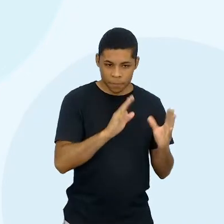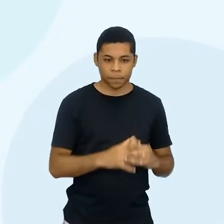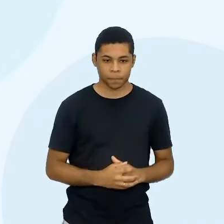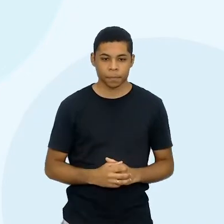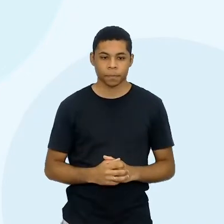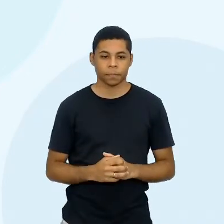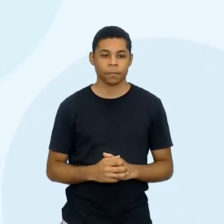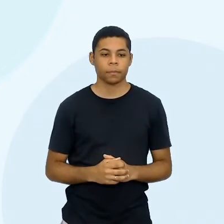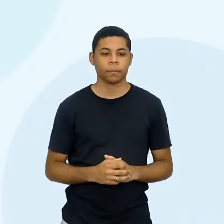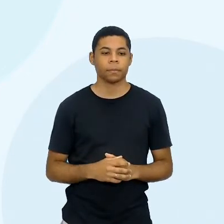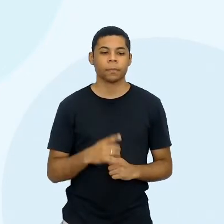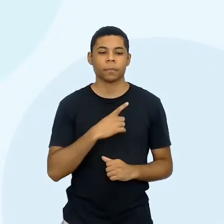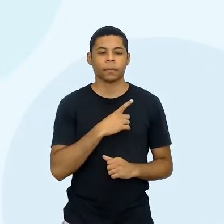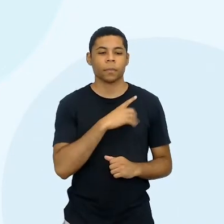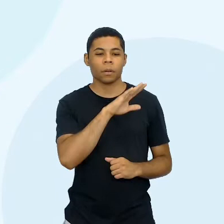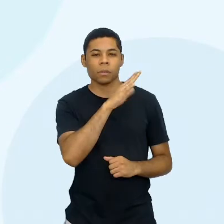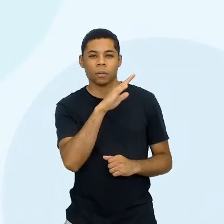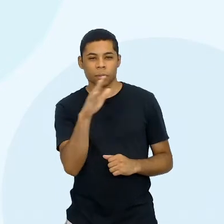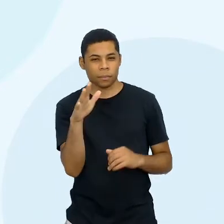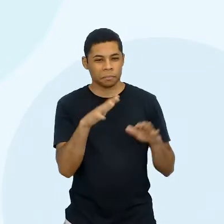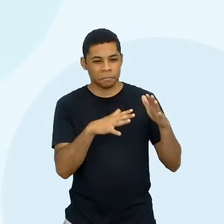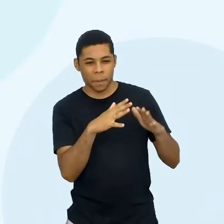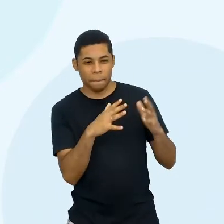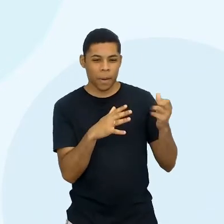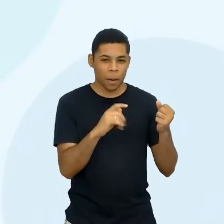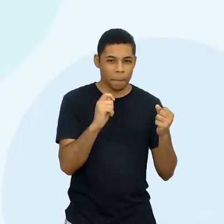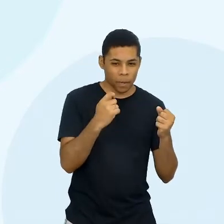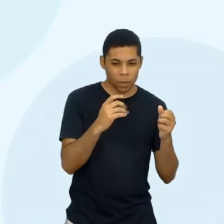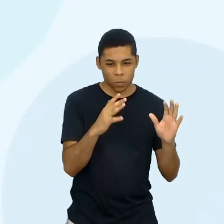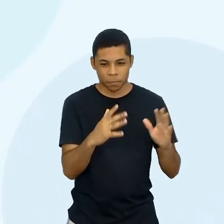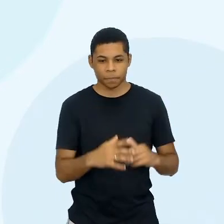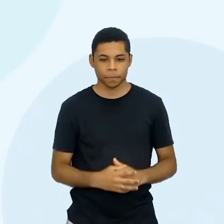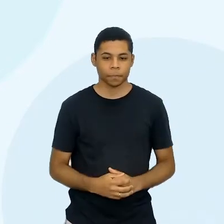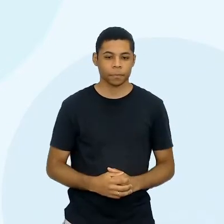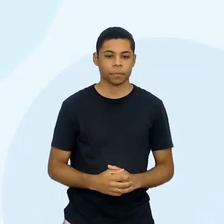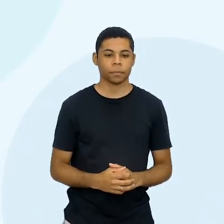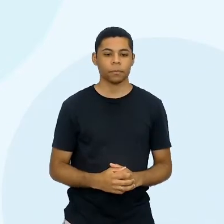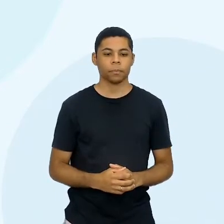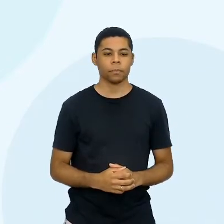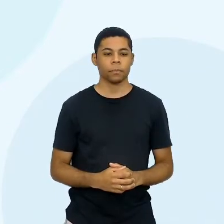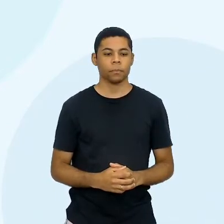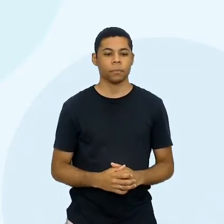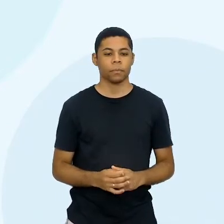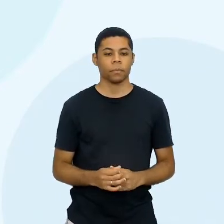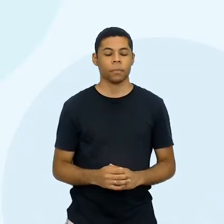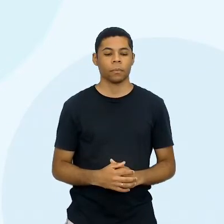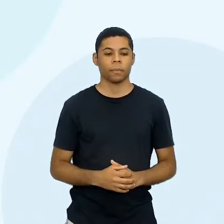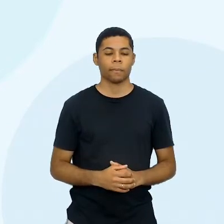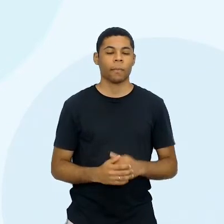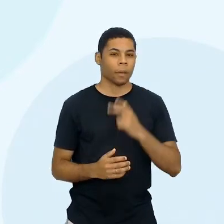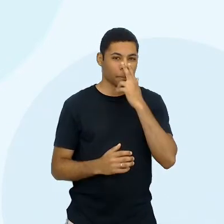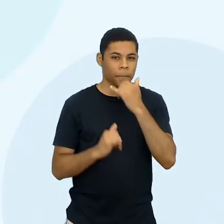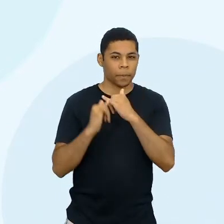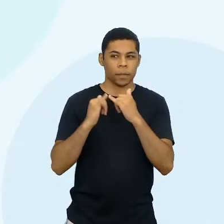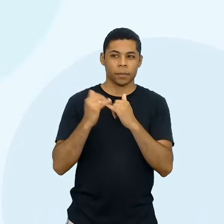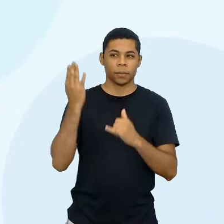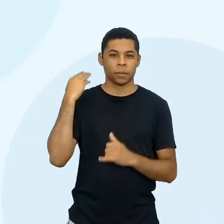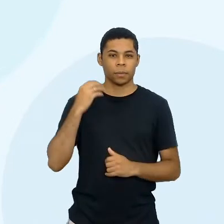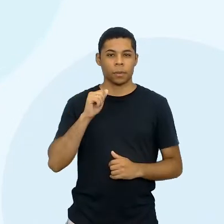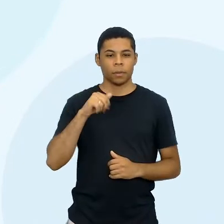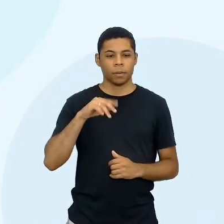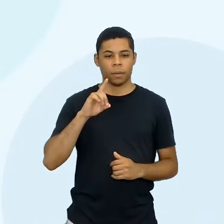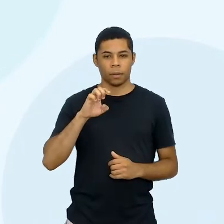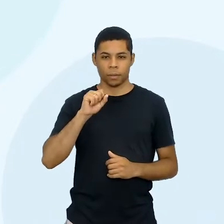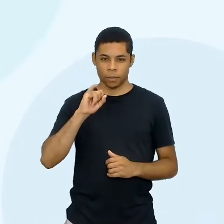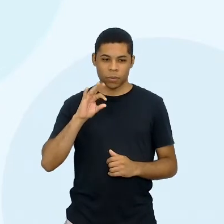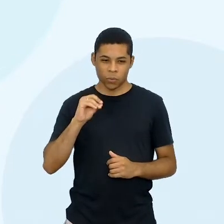Então ela tem uma acidez intermediária, né? Ele é equivalente aí ao andesito, que a gente já viu aí, né? Resulta aí